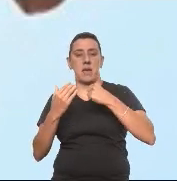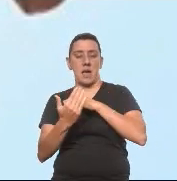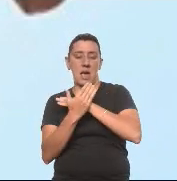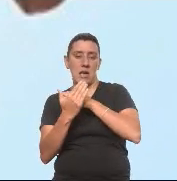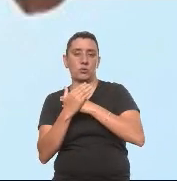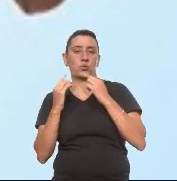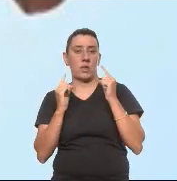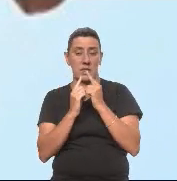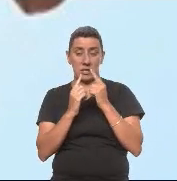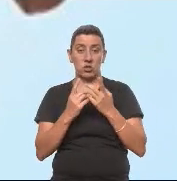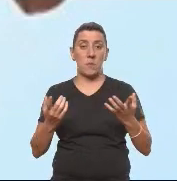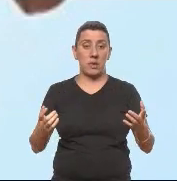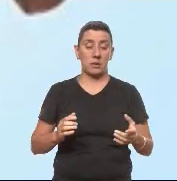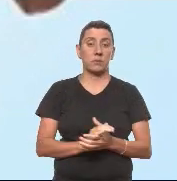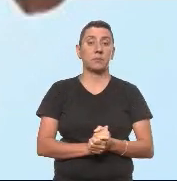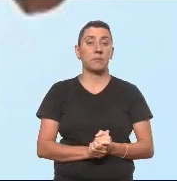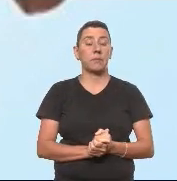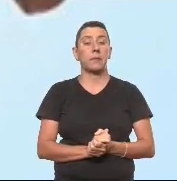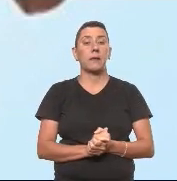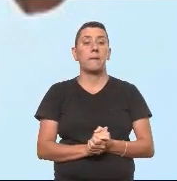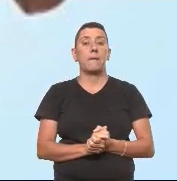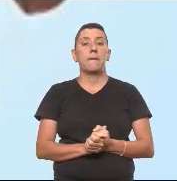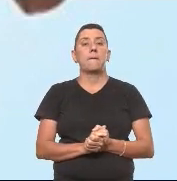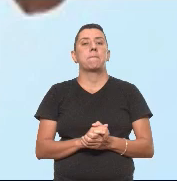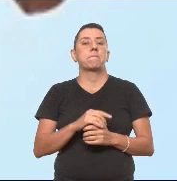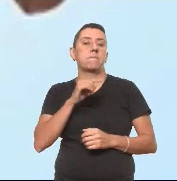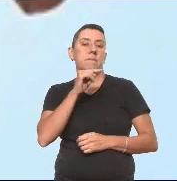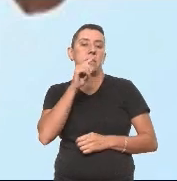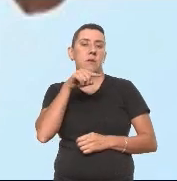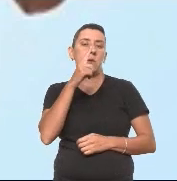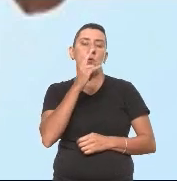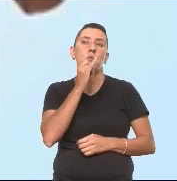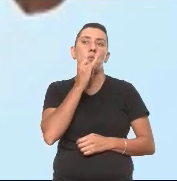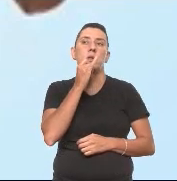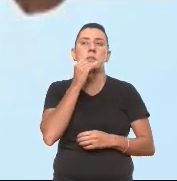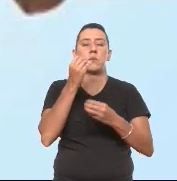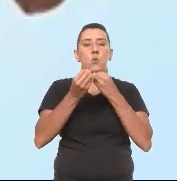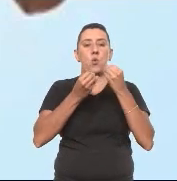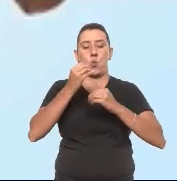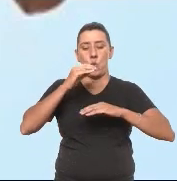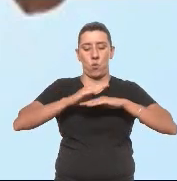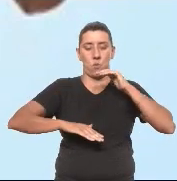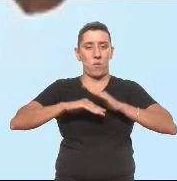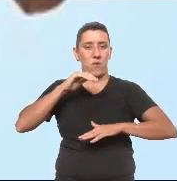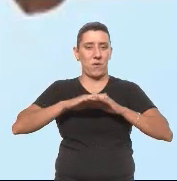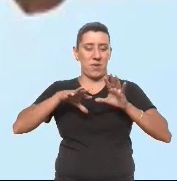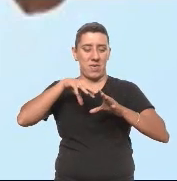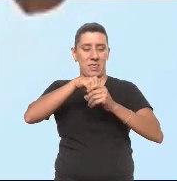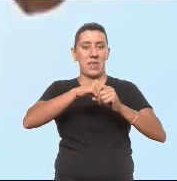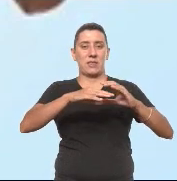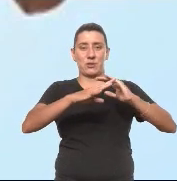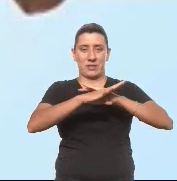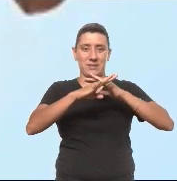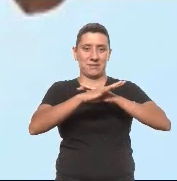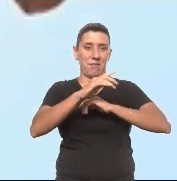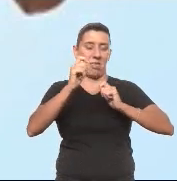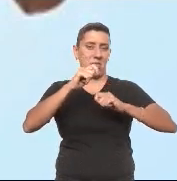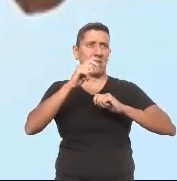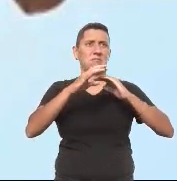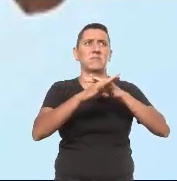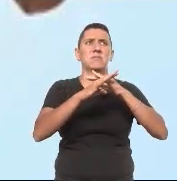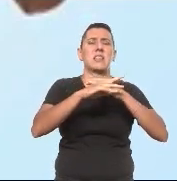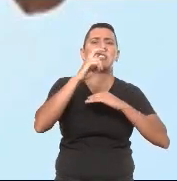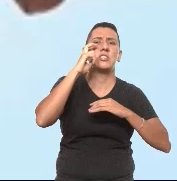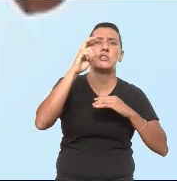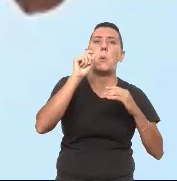de até é aquele. Então aqui é mais para mostrar para vocês como que isso funciona na prática né então aqui eu tenho por exemplo